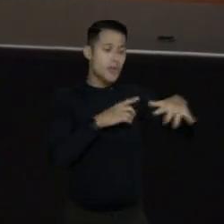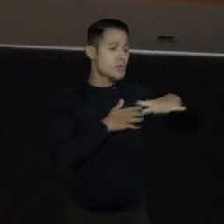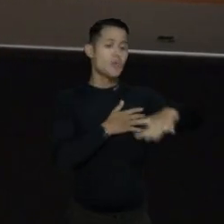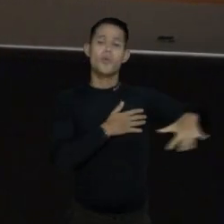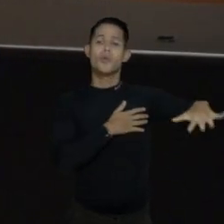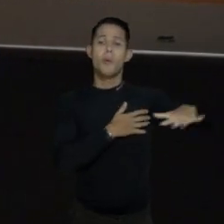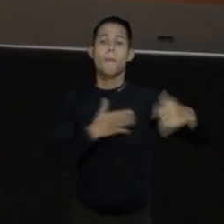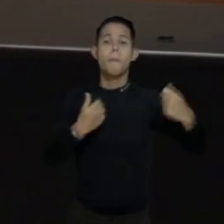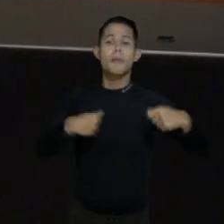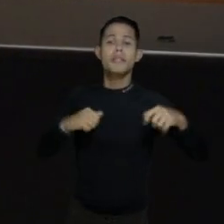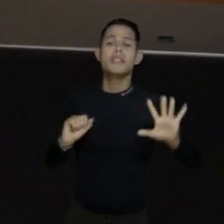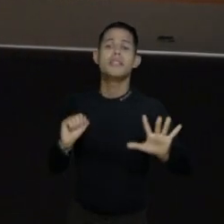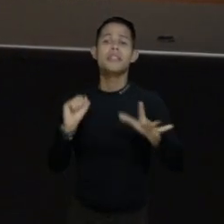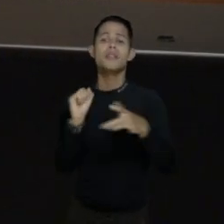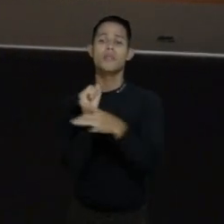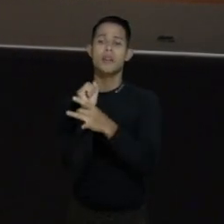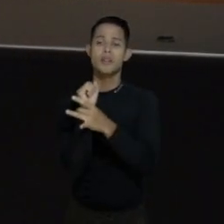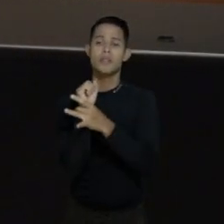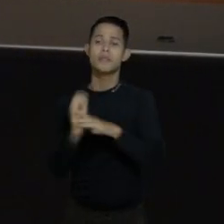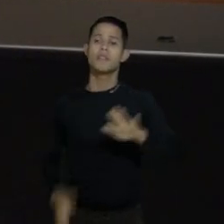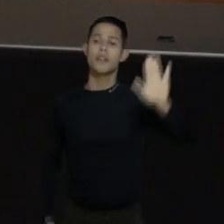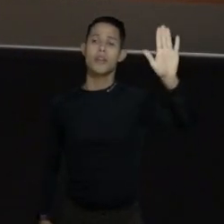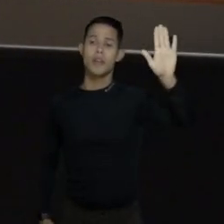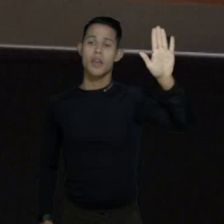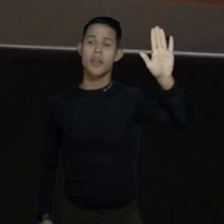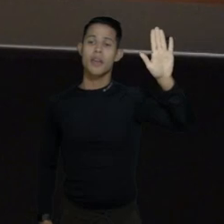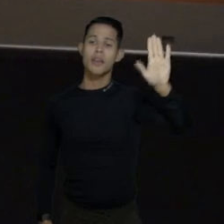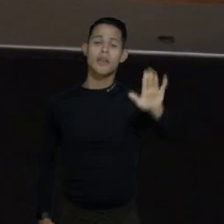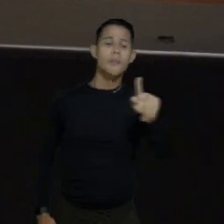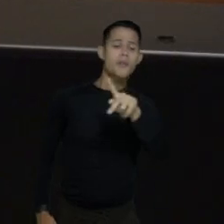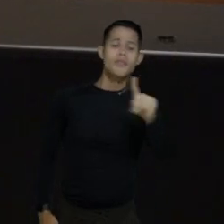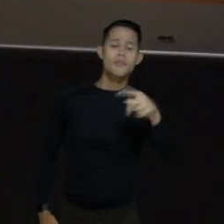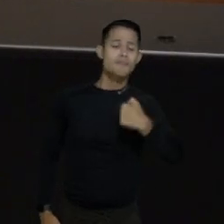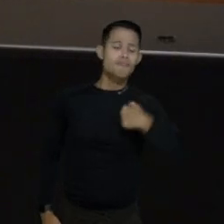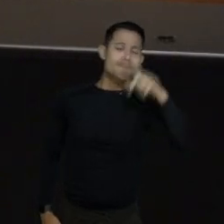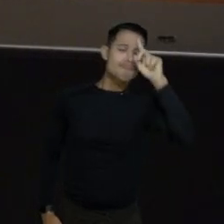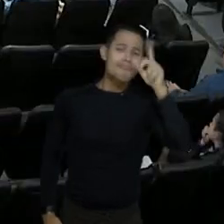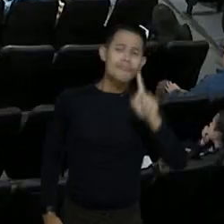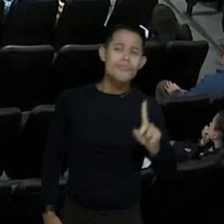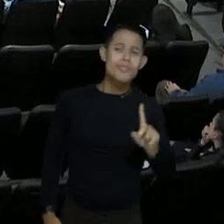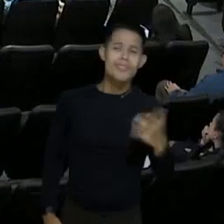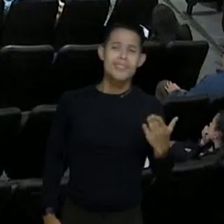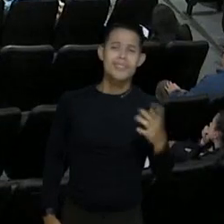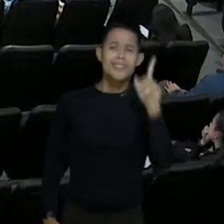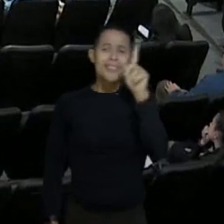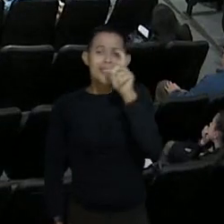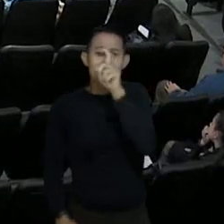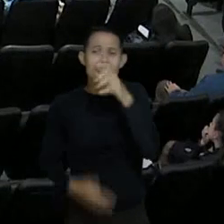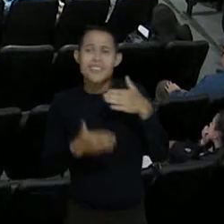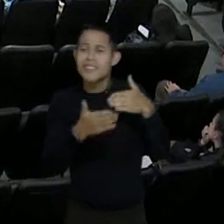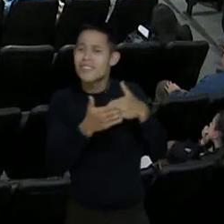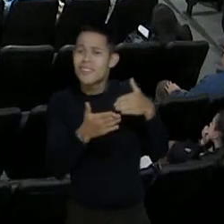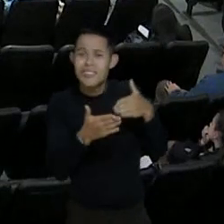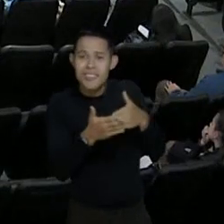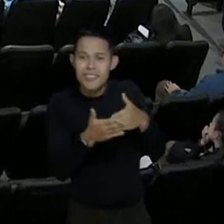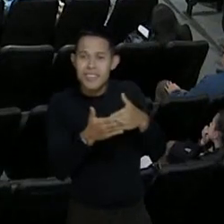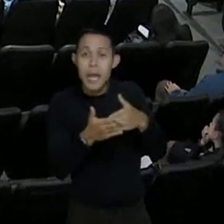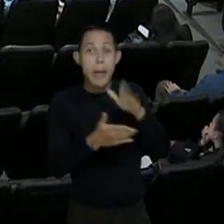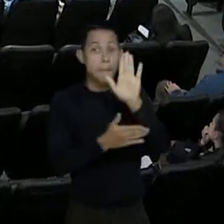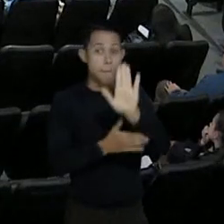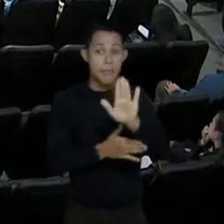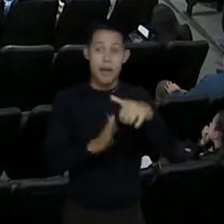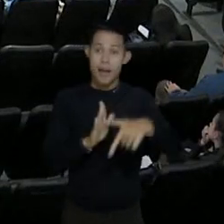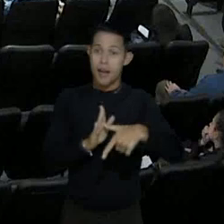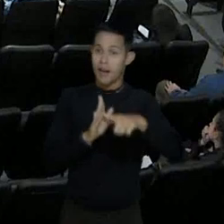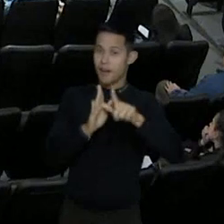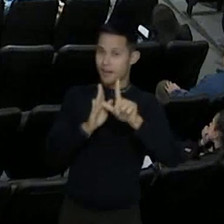levantar a mão falar olha isso eu não tô entendendo né ou isso está difícil para mim e para is isso a gente precisa